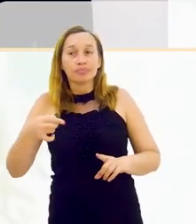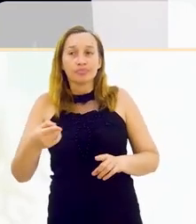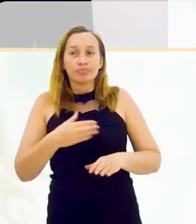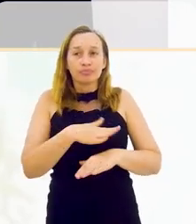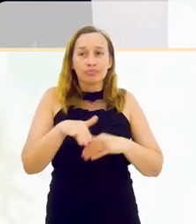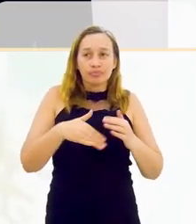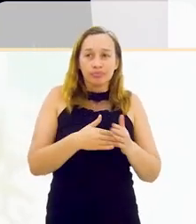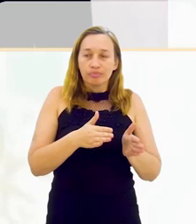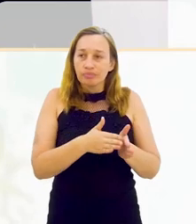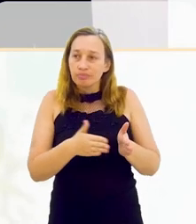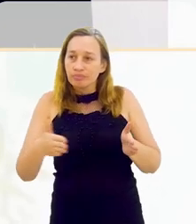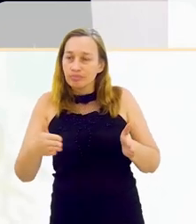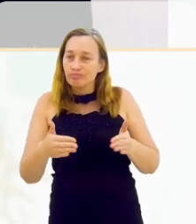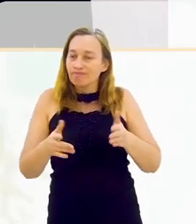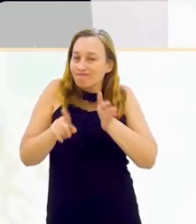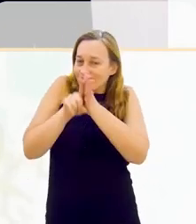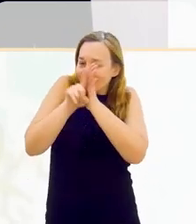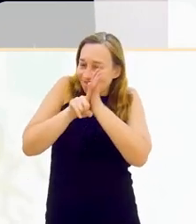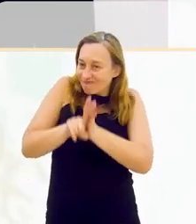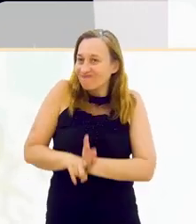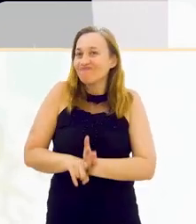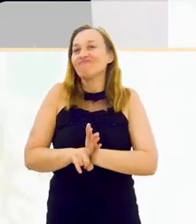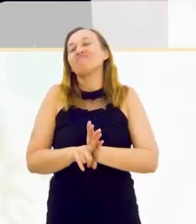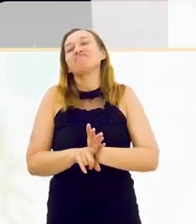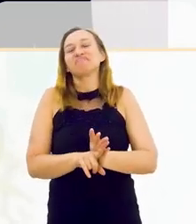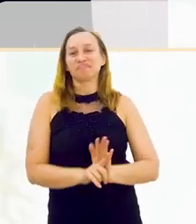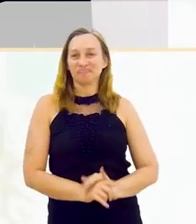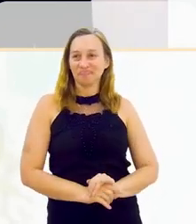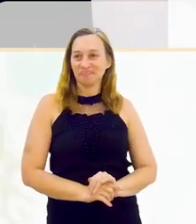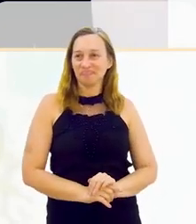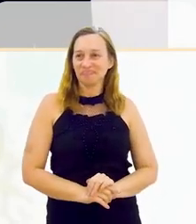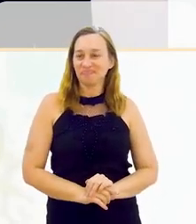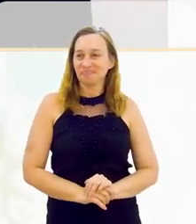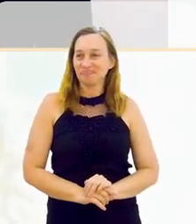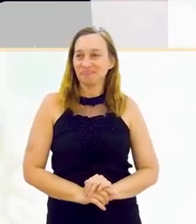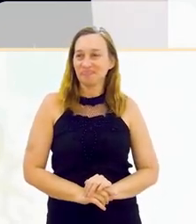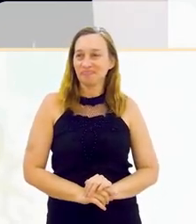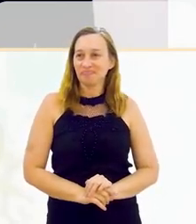Depois de todo o processo de amadurecimento e de muita análise,